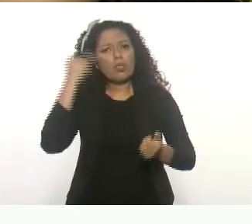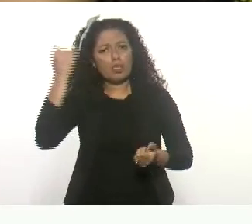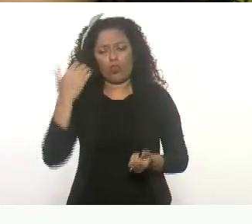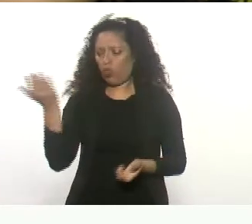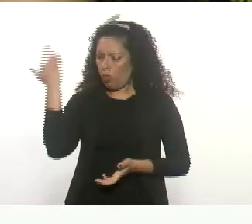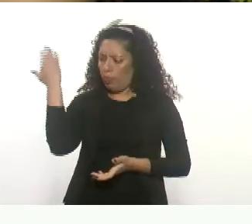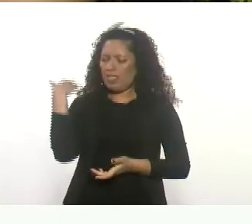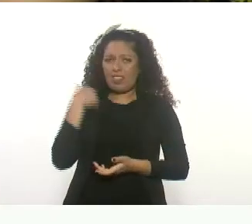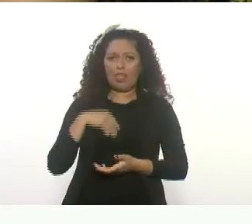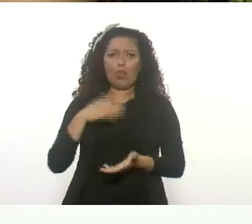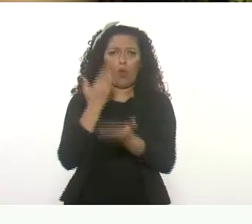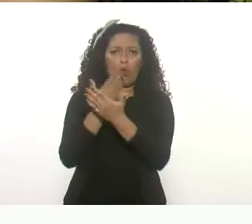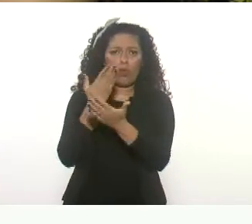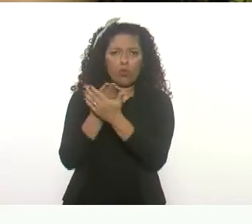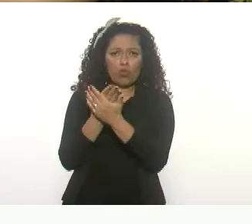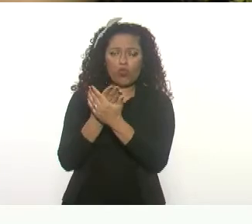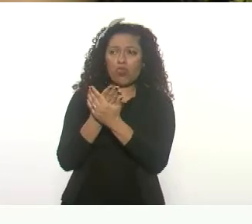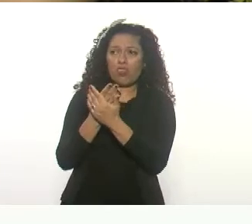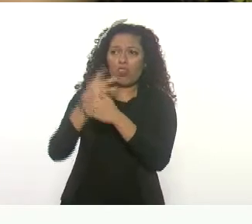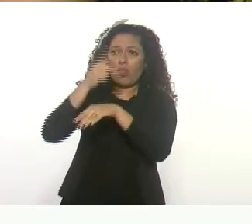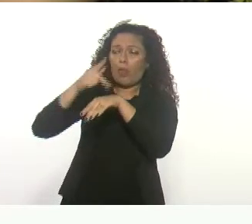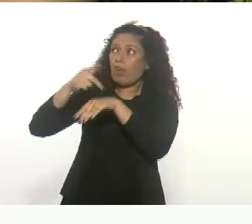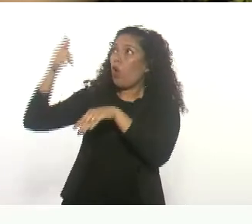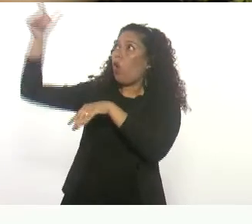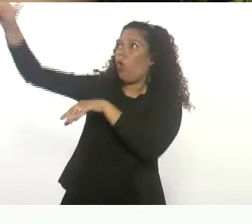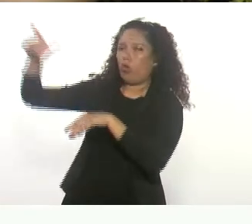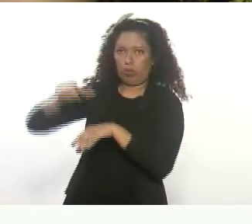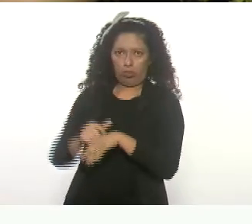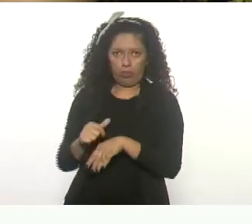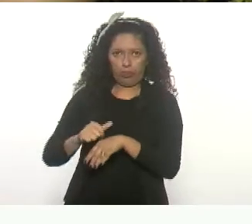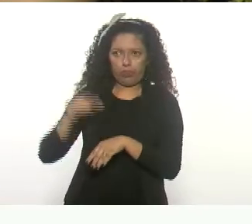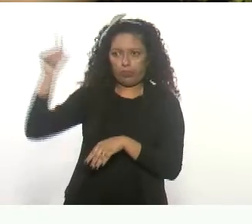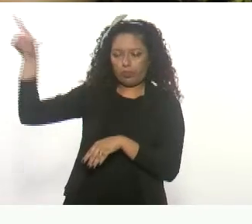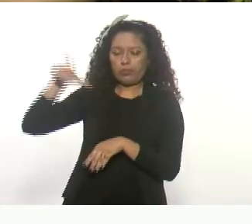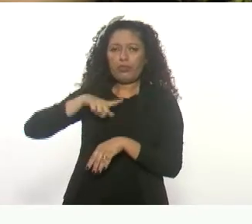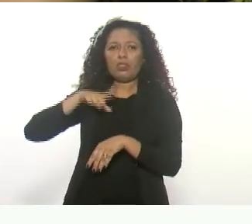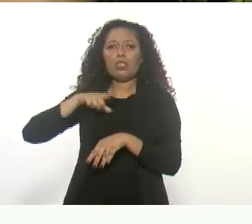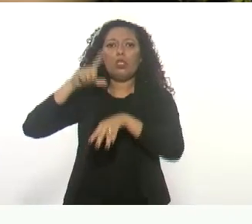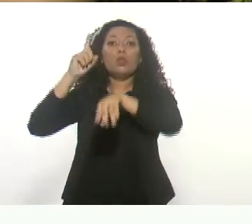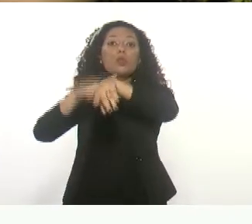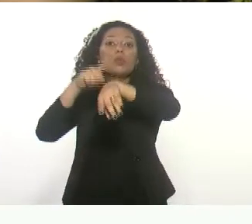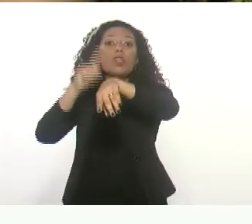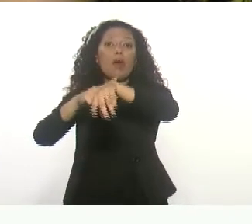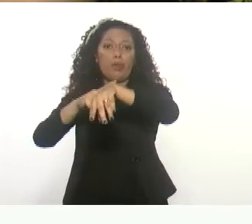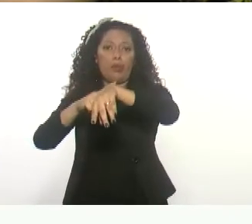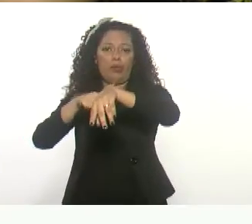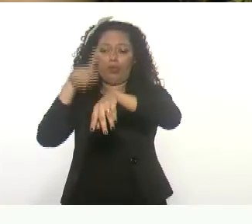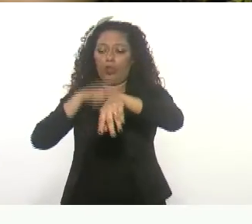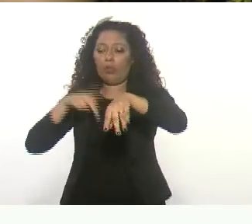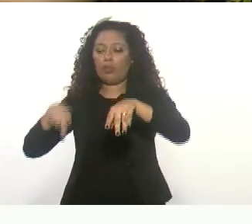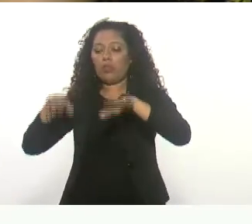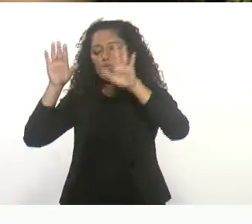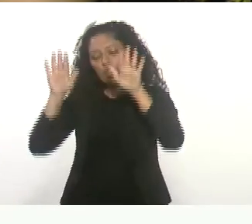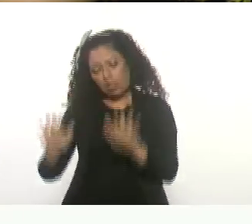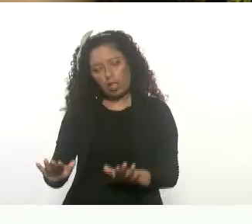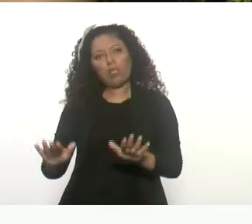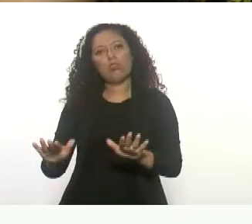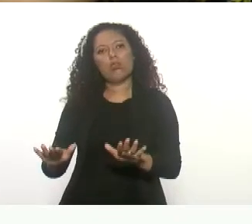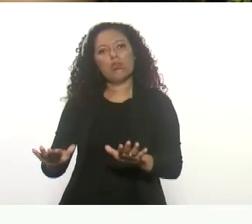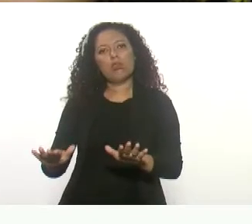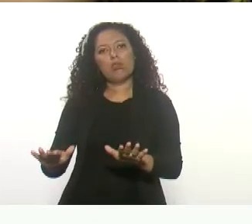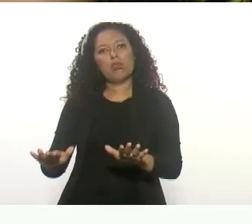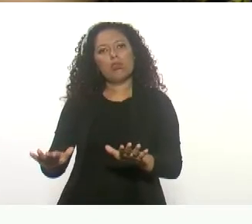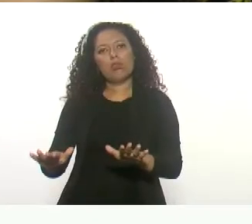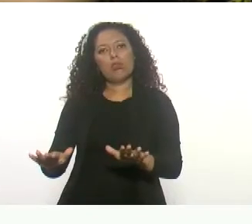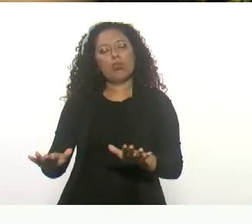tinha um mecanismo chamado horário do escritório, que é o office hour, que é o horário onde o professor está na sua sala e